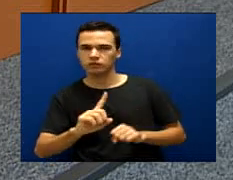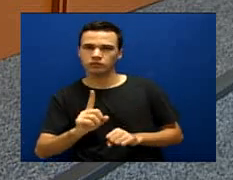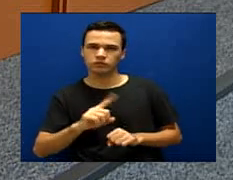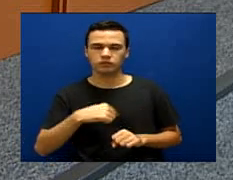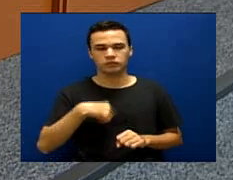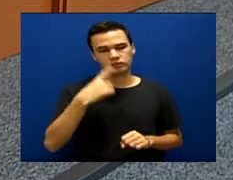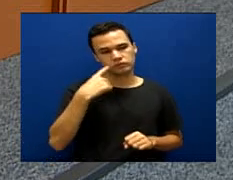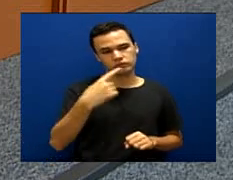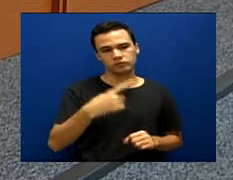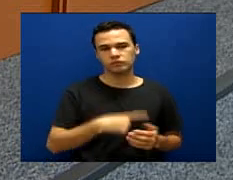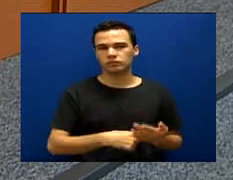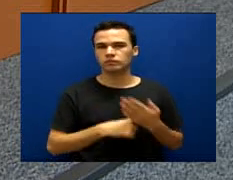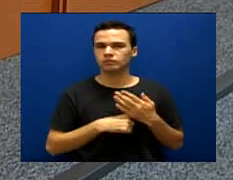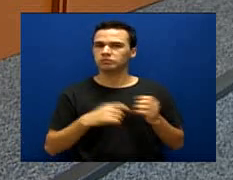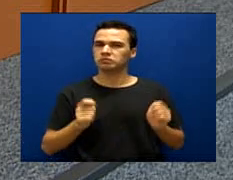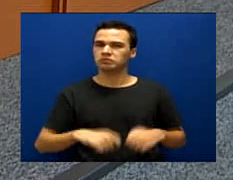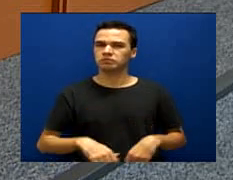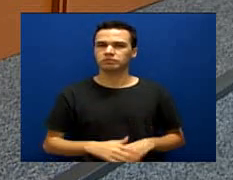não, contribuição.